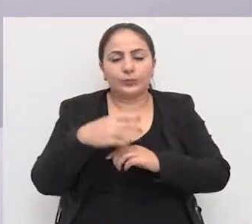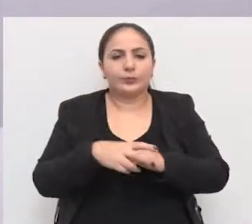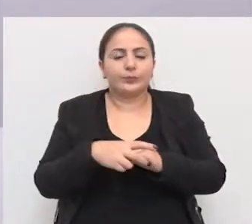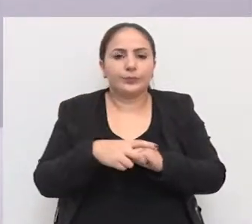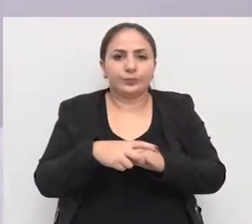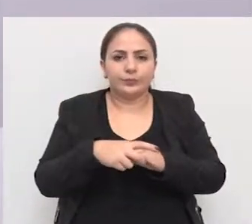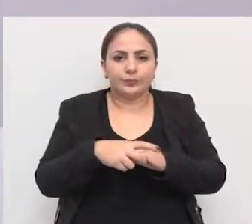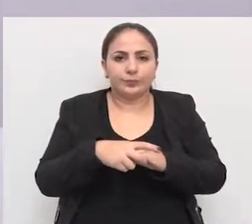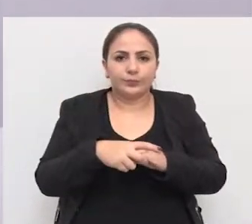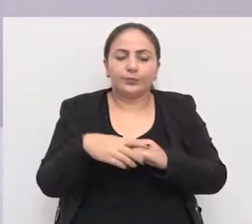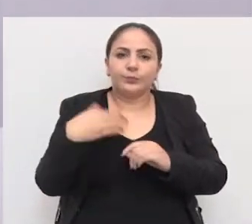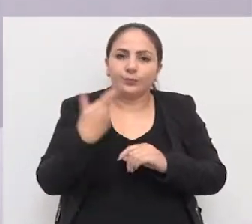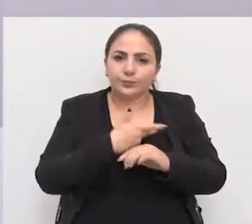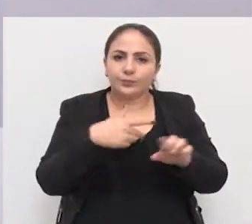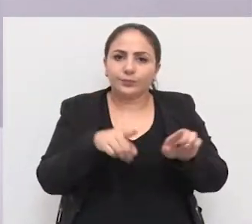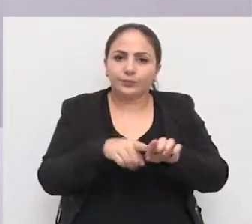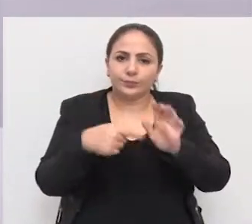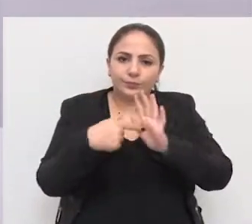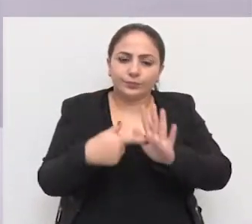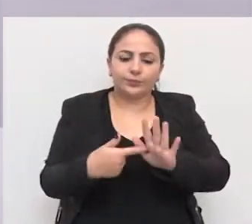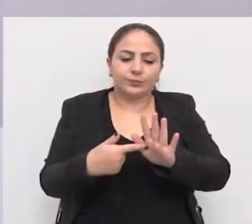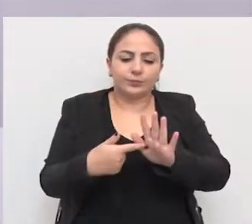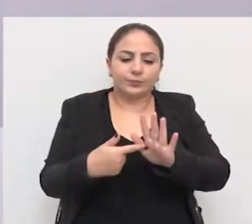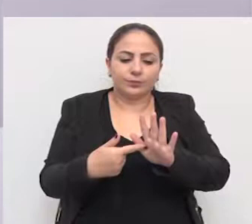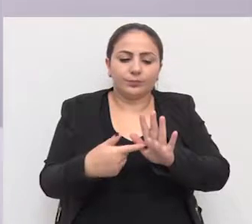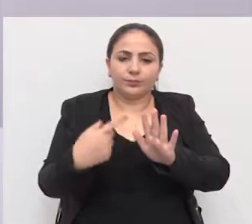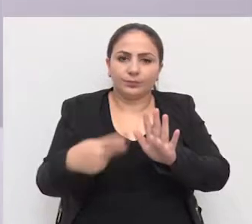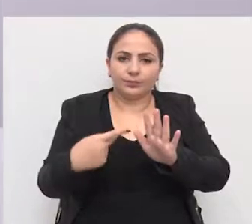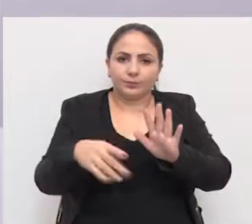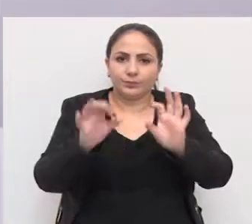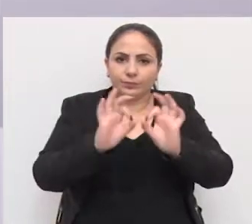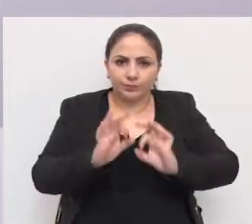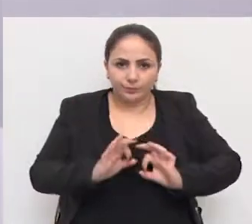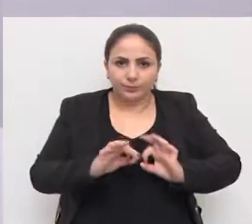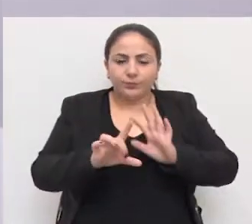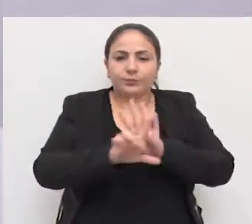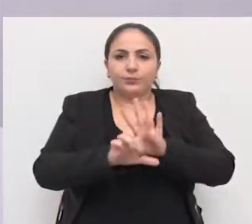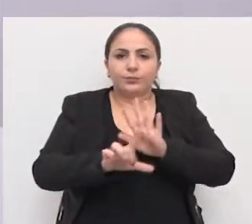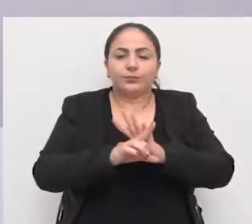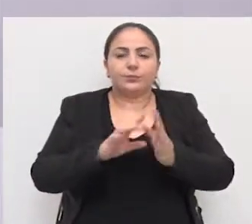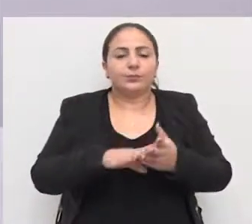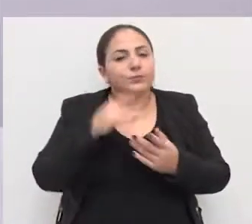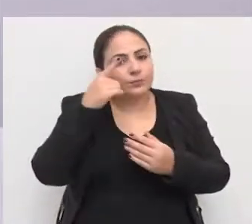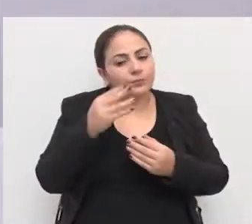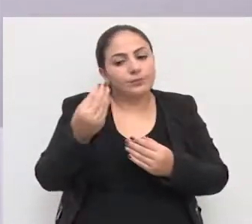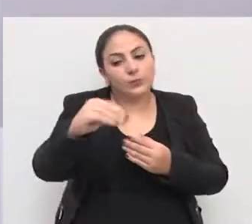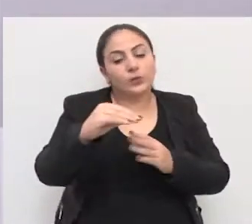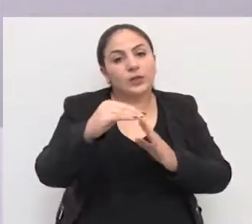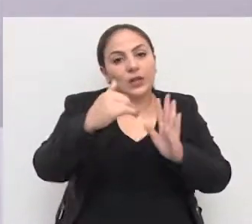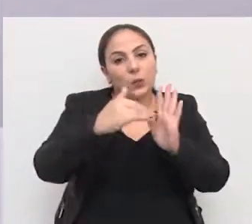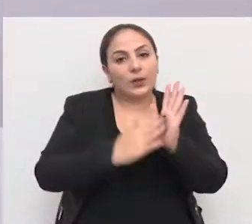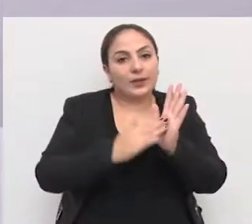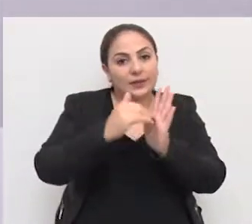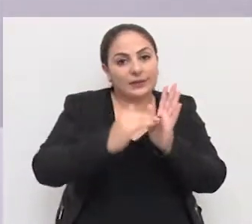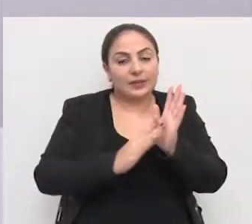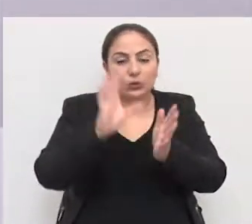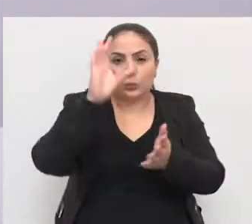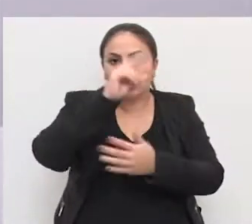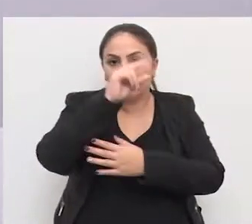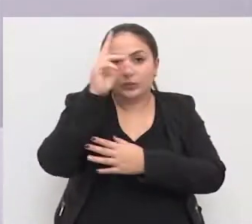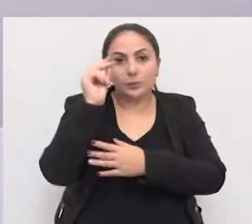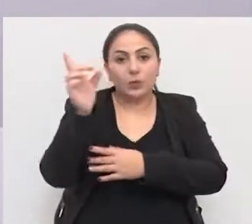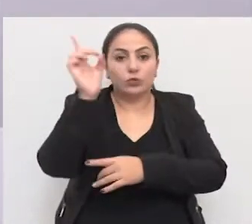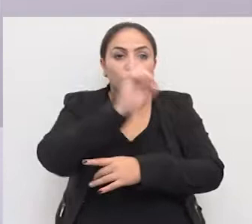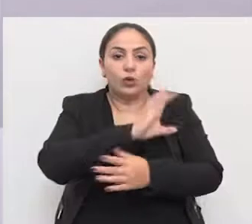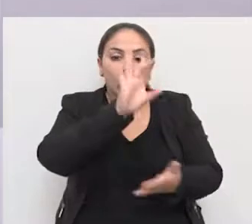também. A gente apresentou, nós apresentamos esse projeto de lei para incluir no calendário municipal o